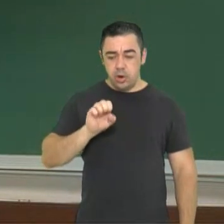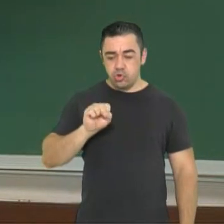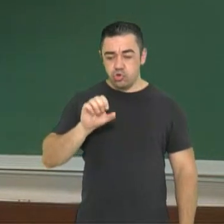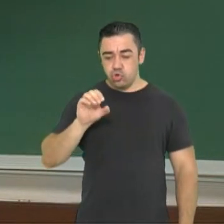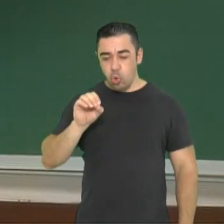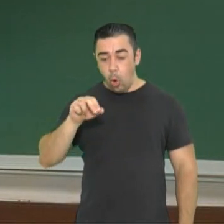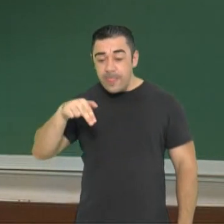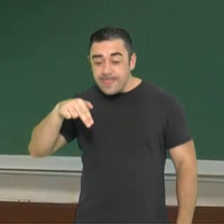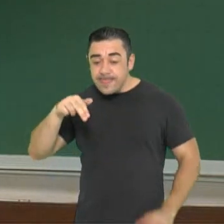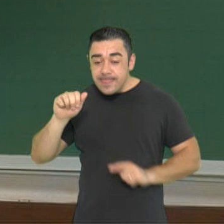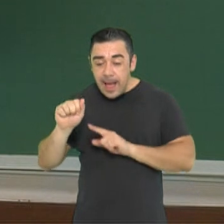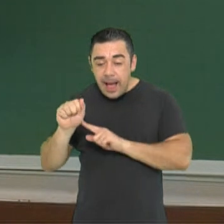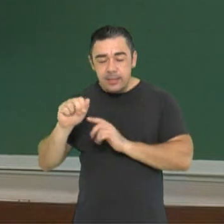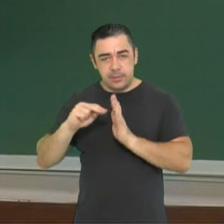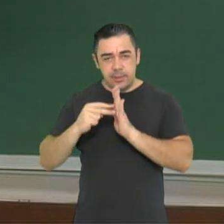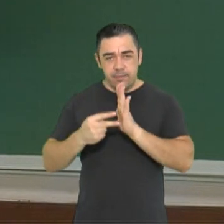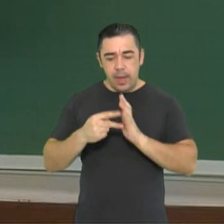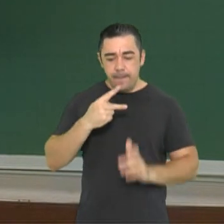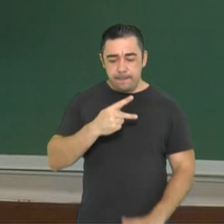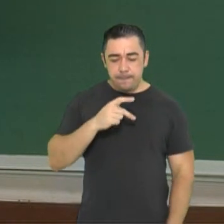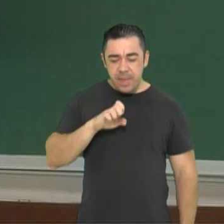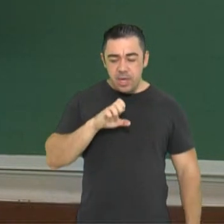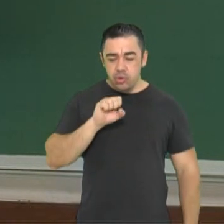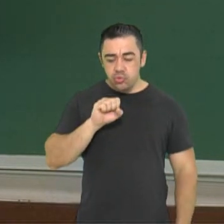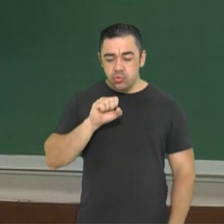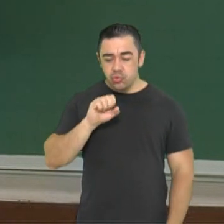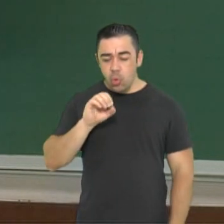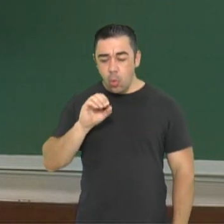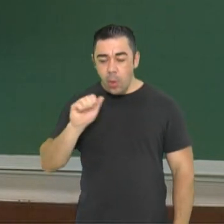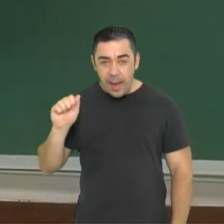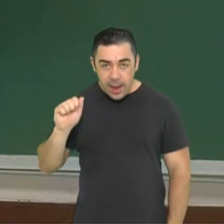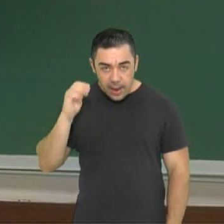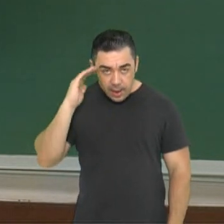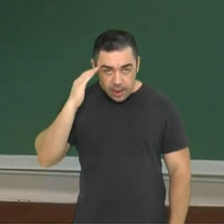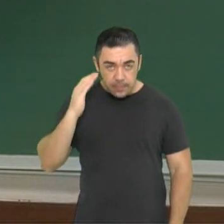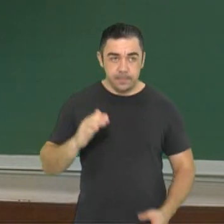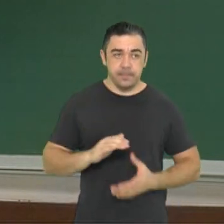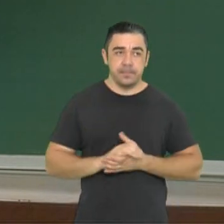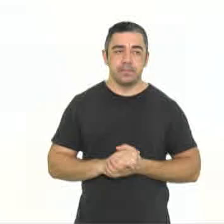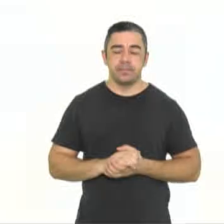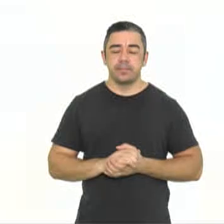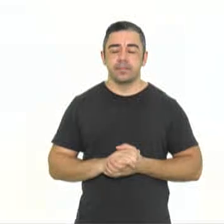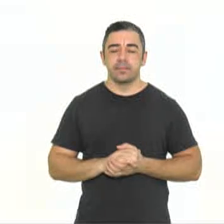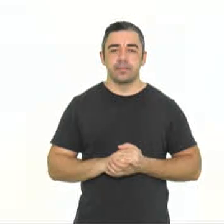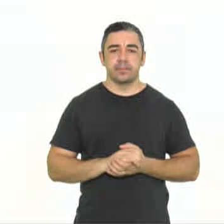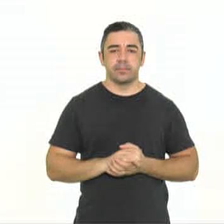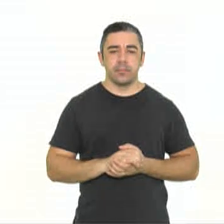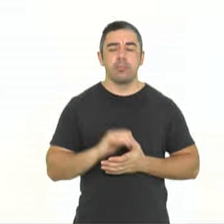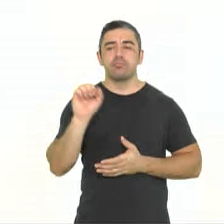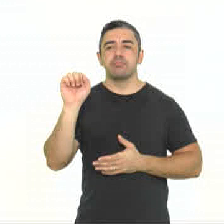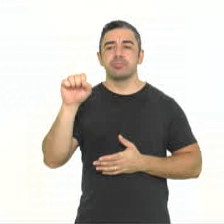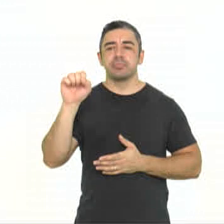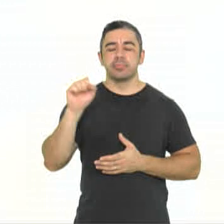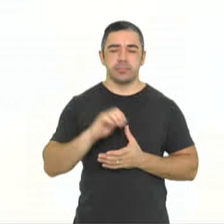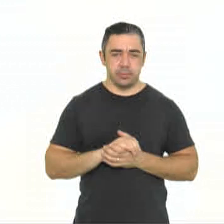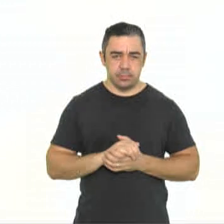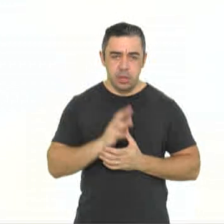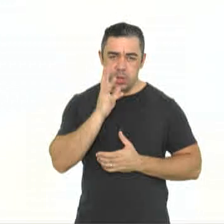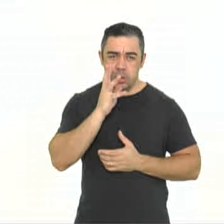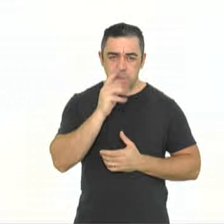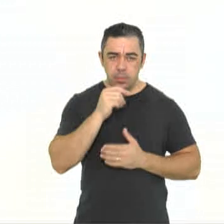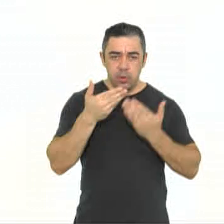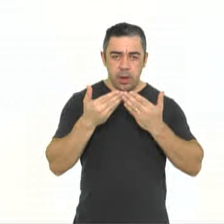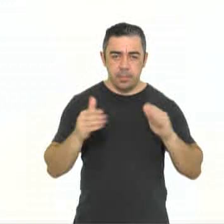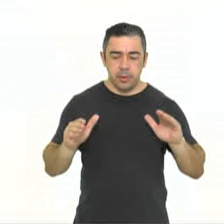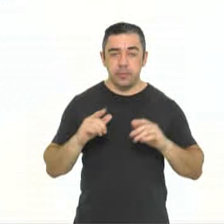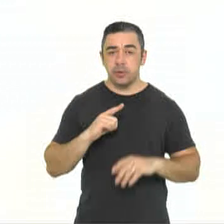que pessoas fariam. Continuando, bati. custaram-me a abrir. Veio, por fim, um antigo